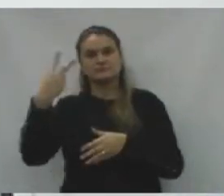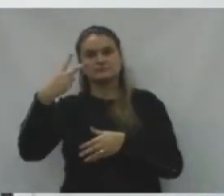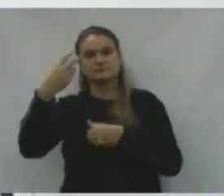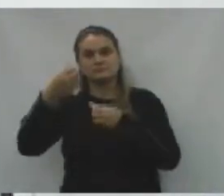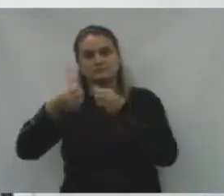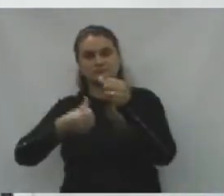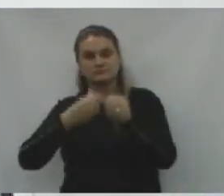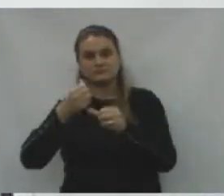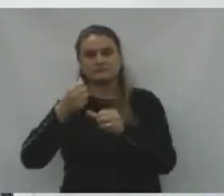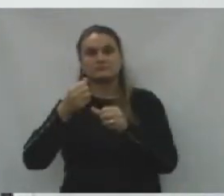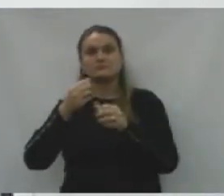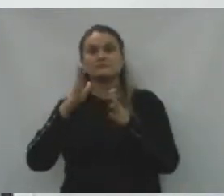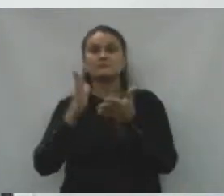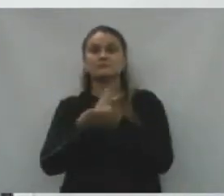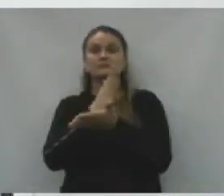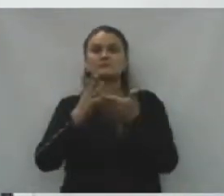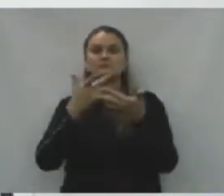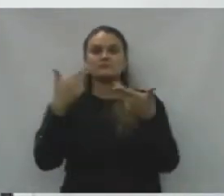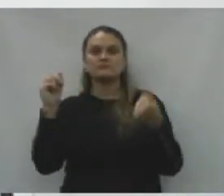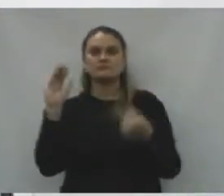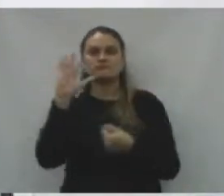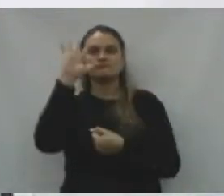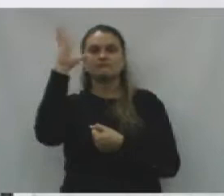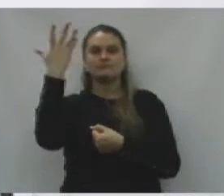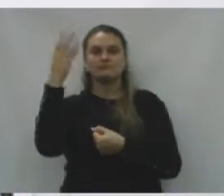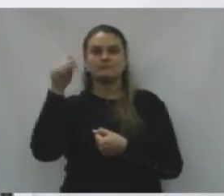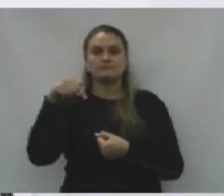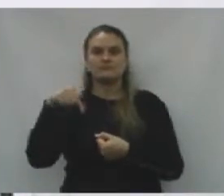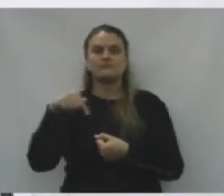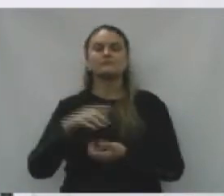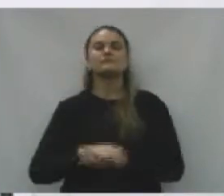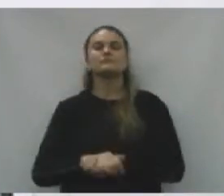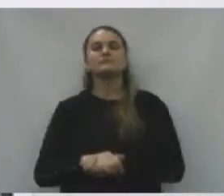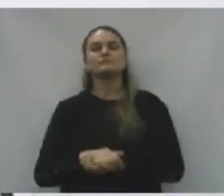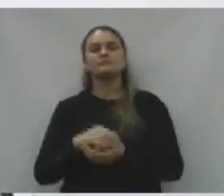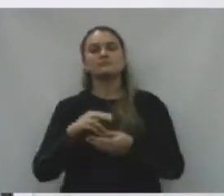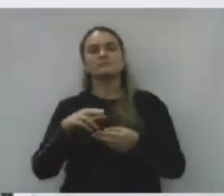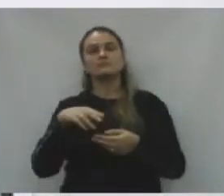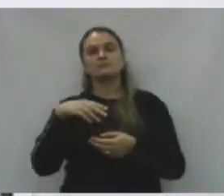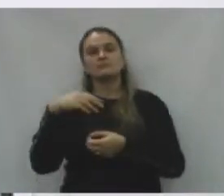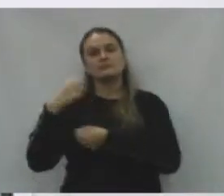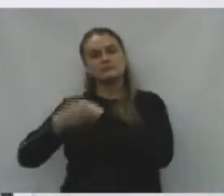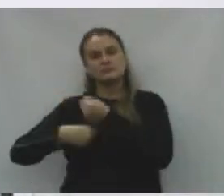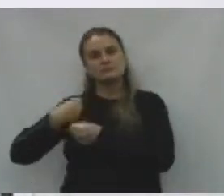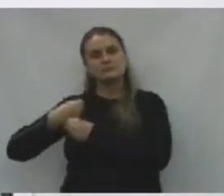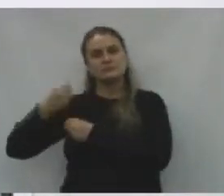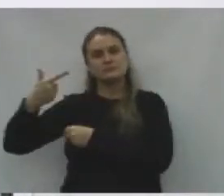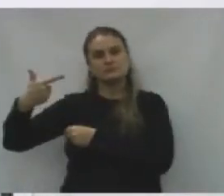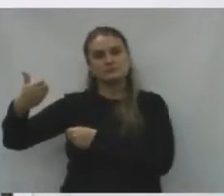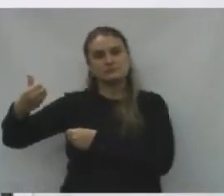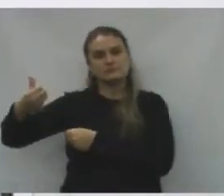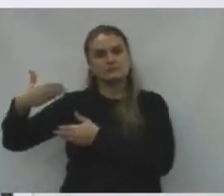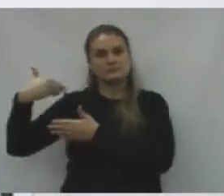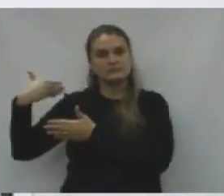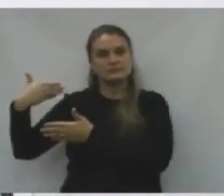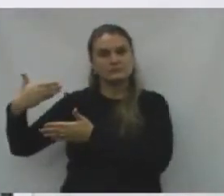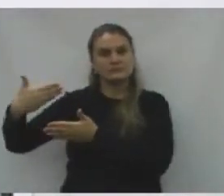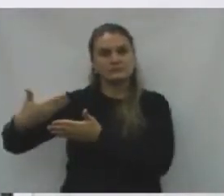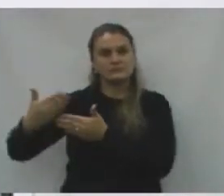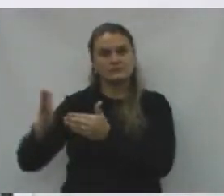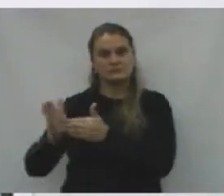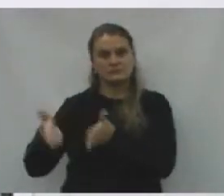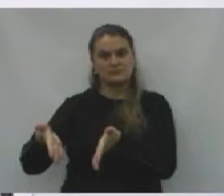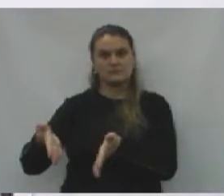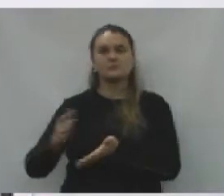então, alguns fatos passados aqui que nós temos, por isso, desde 2016, uma rápida história